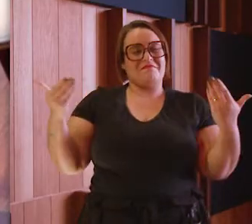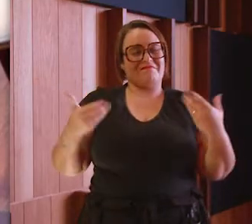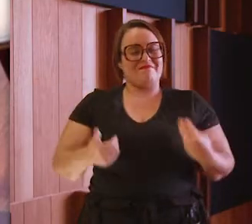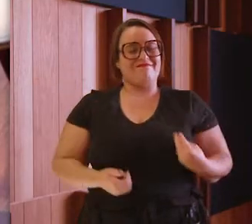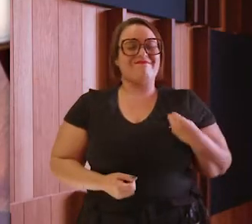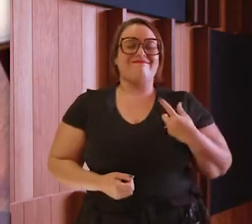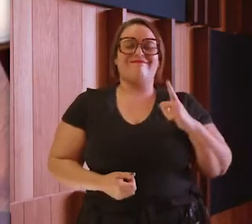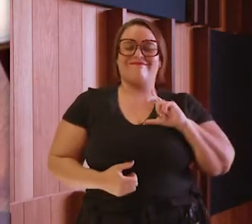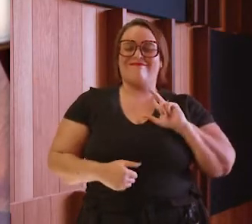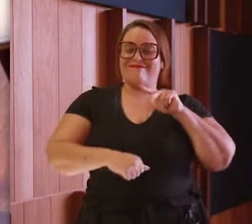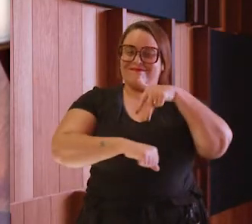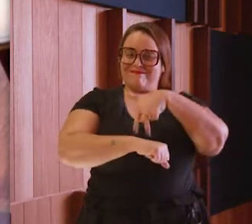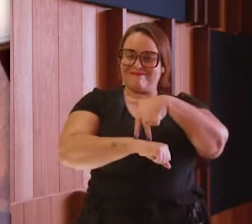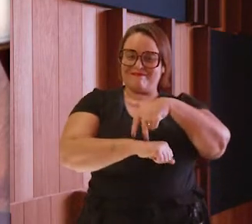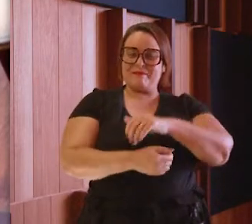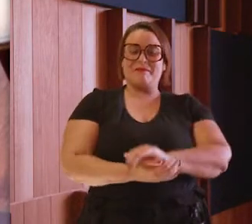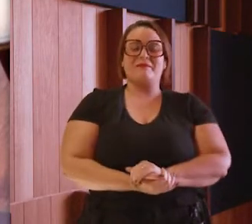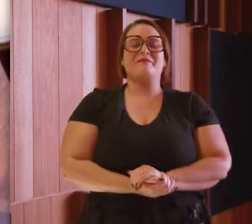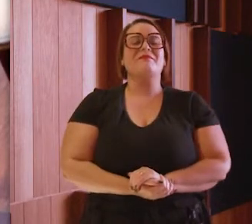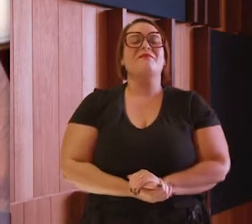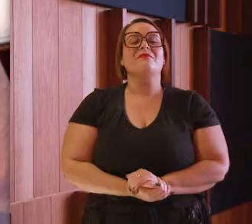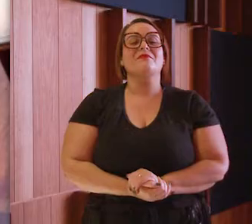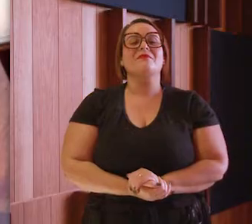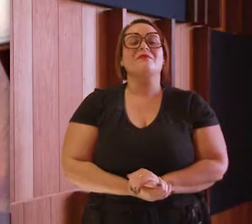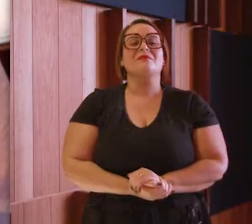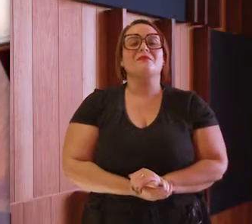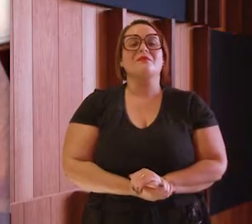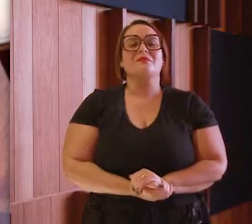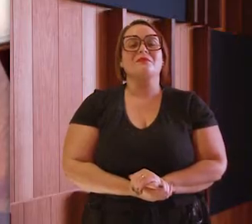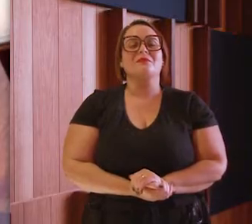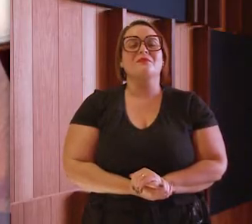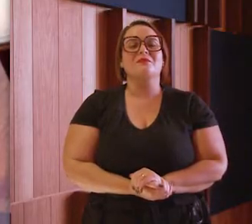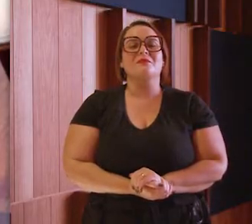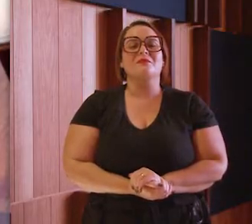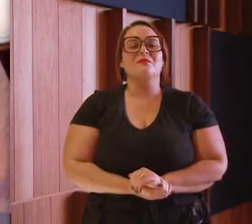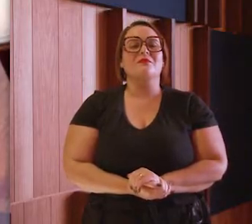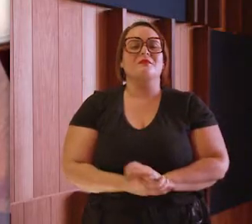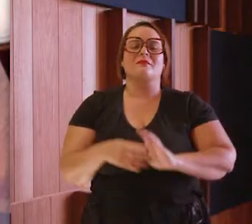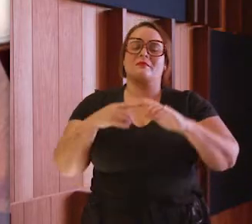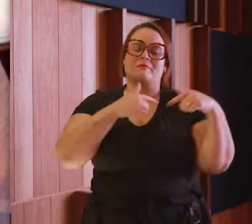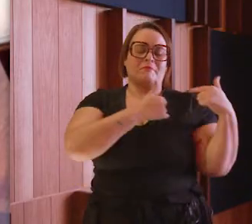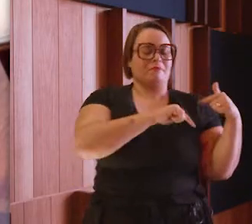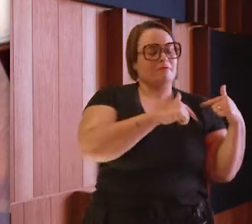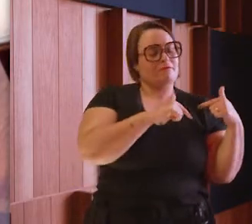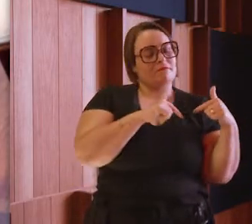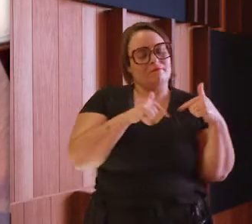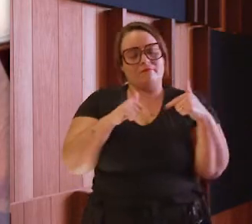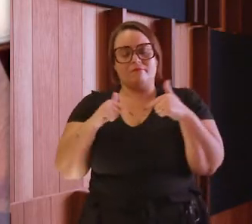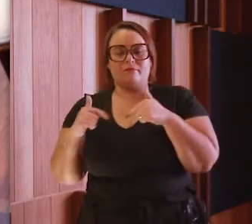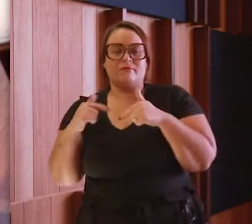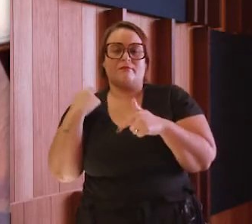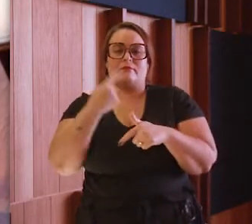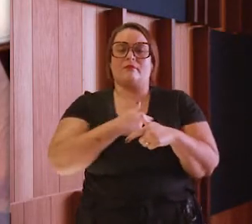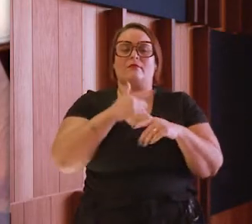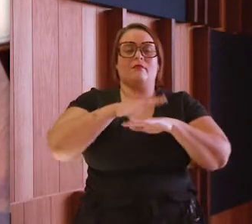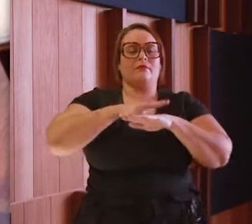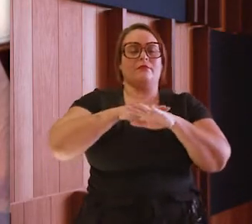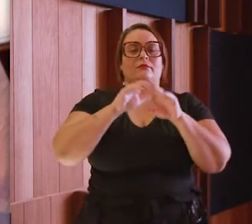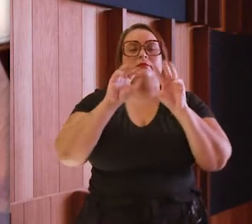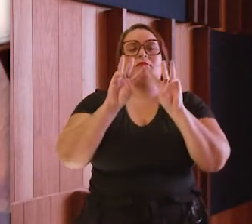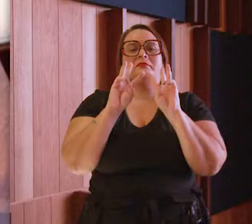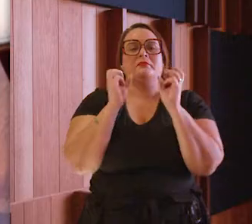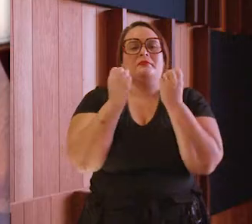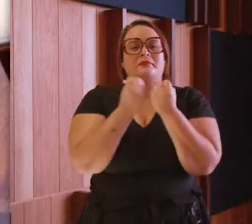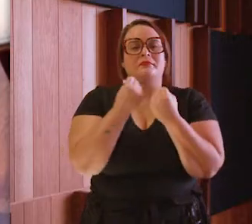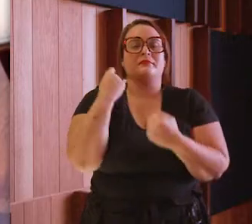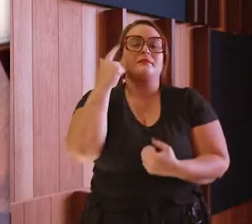conosco, para além de todos os trabalhos que temos feito essa semana e vários workshops para entender tudo